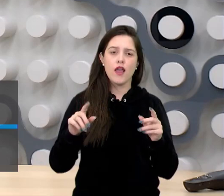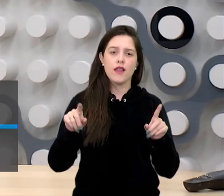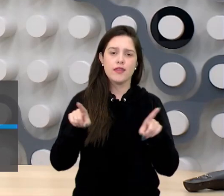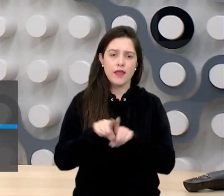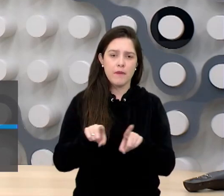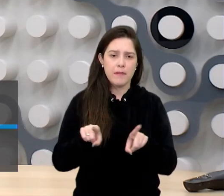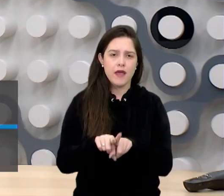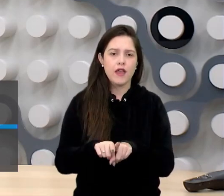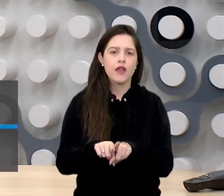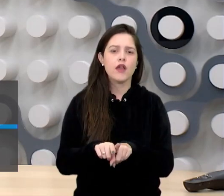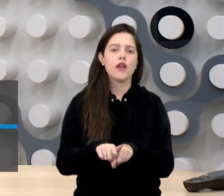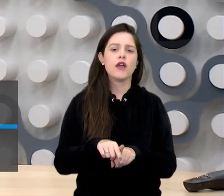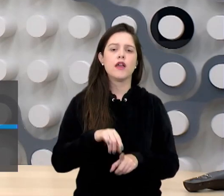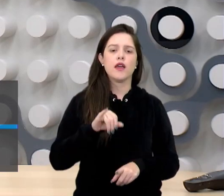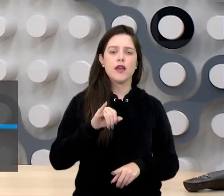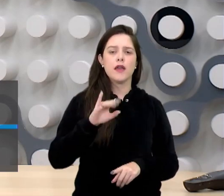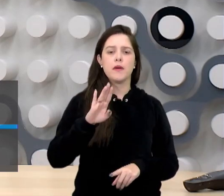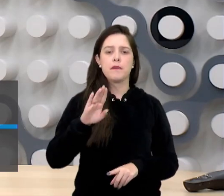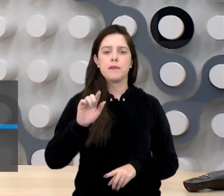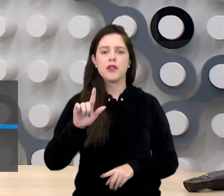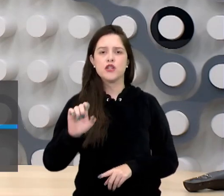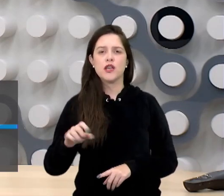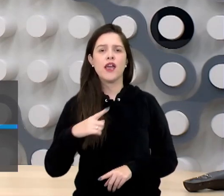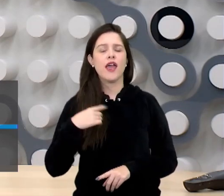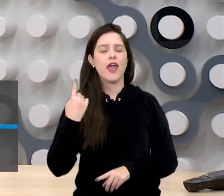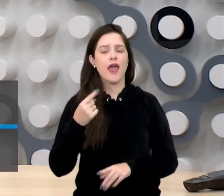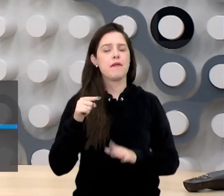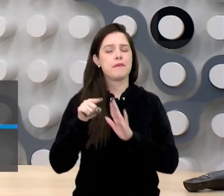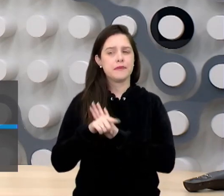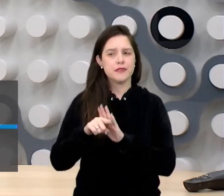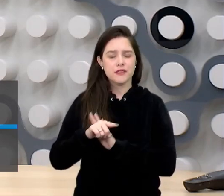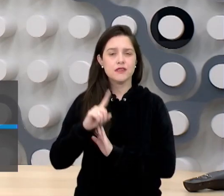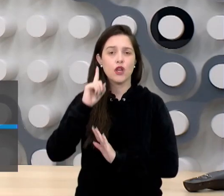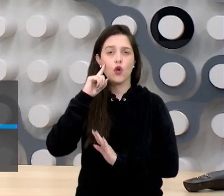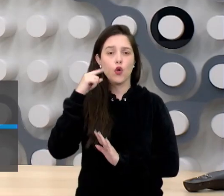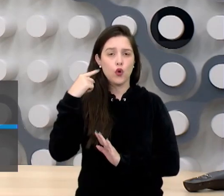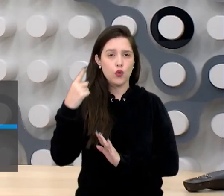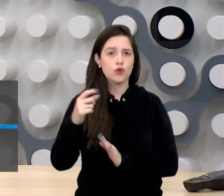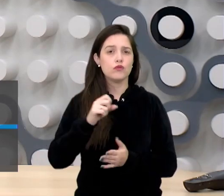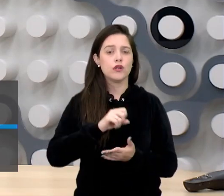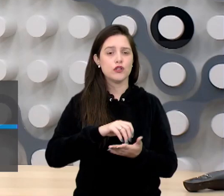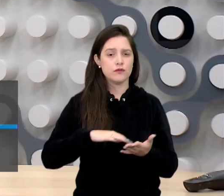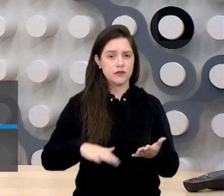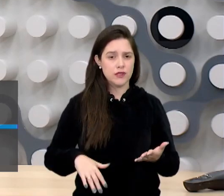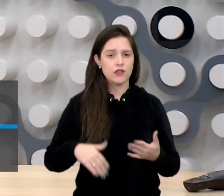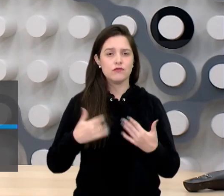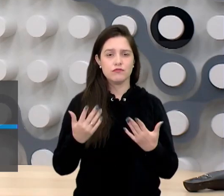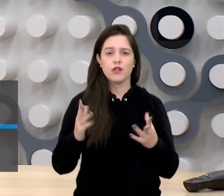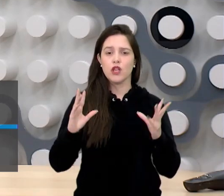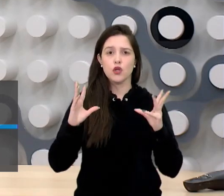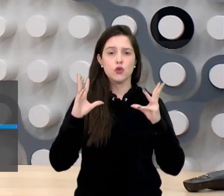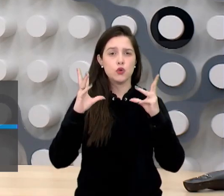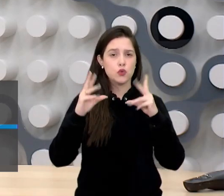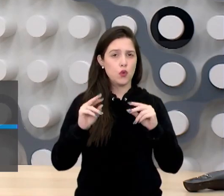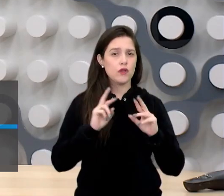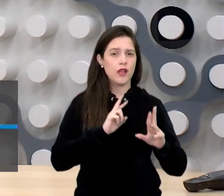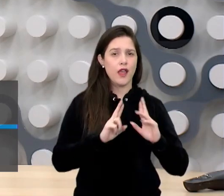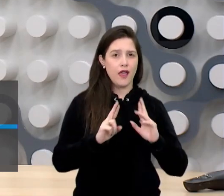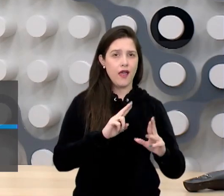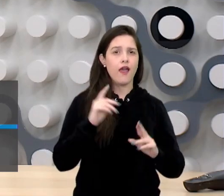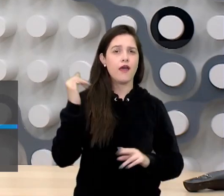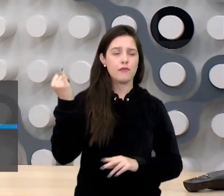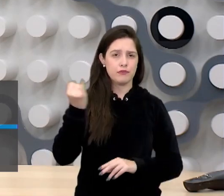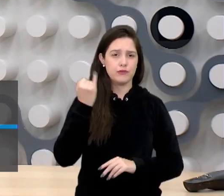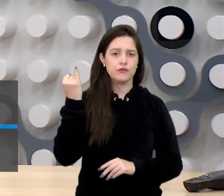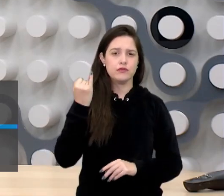né, que é a pesquisa contínua, que a gente viu também na atividade 1. Então, toda essa relação ela é importante, por